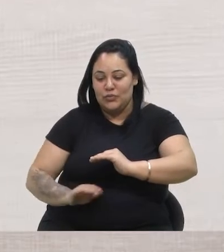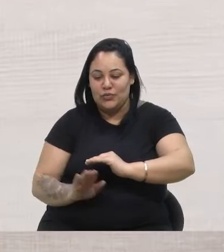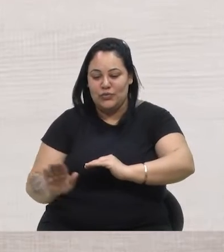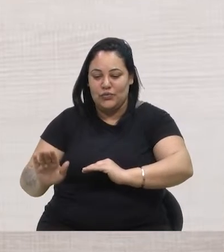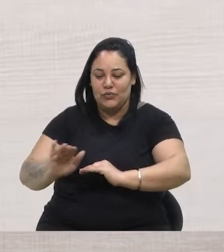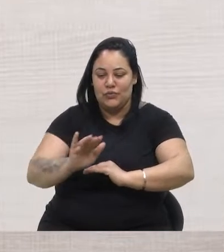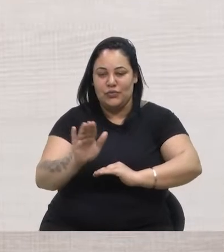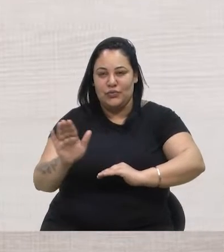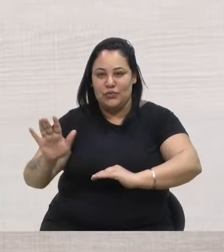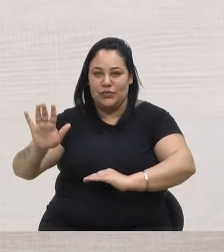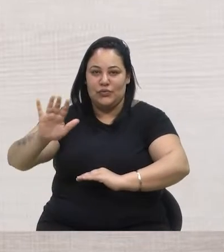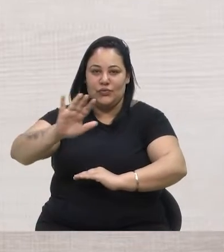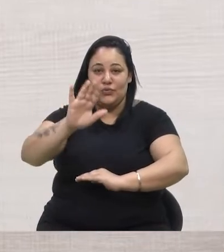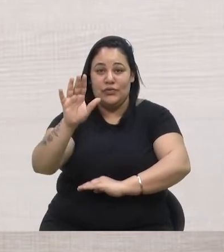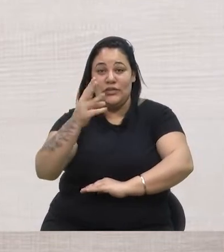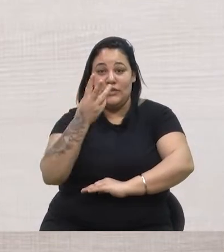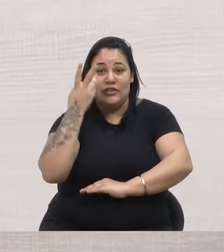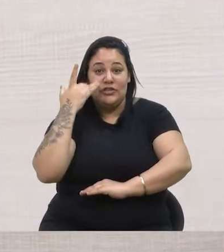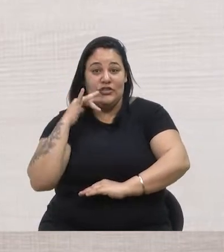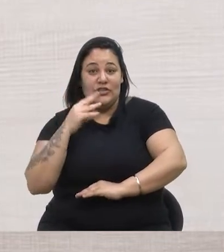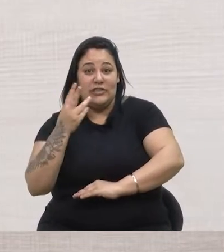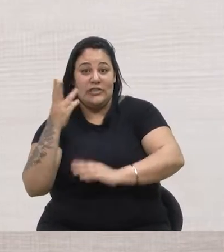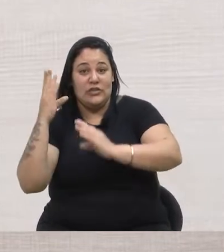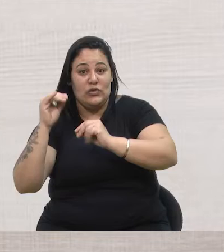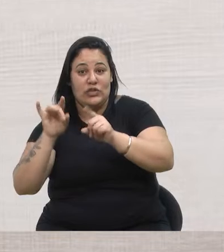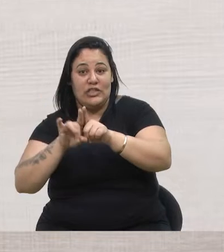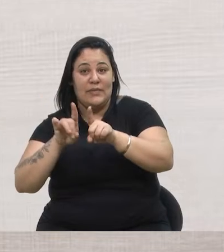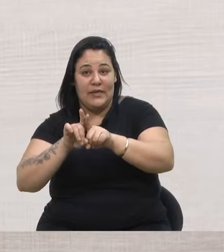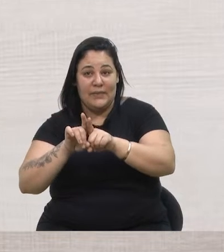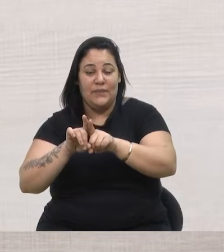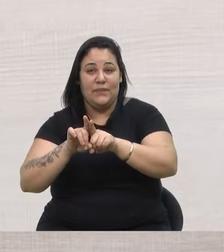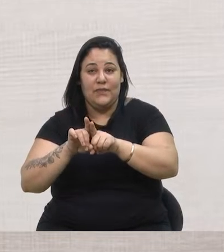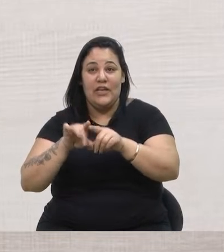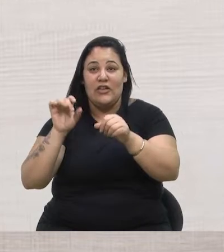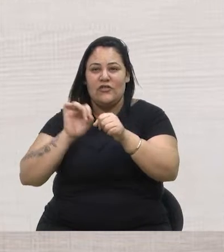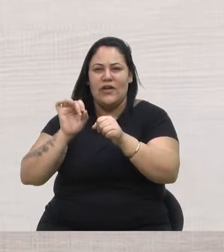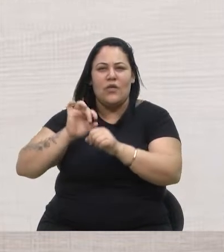Machu Picchu, que são 3 dias e 3 noites, né? E a gente